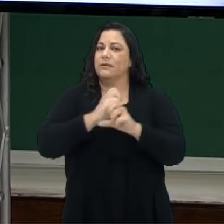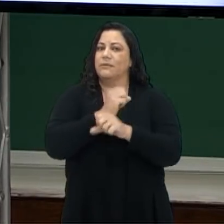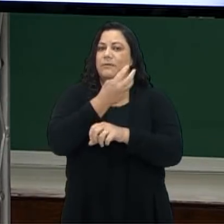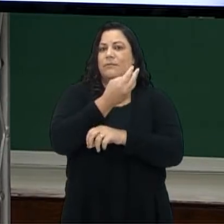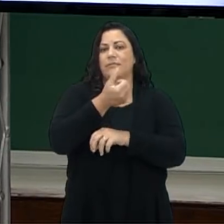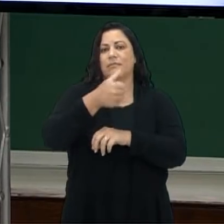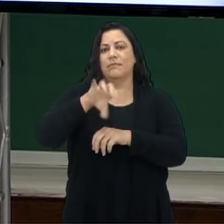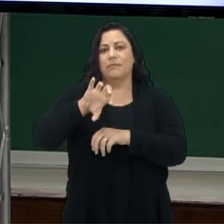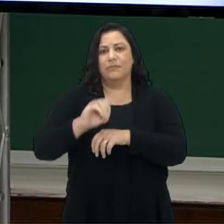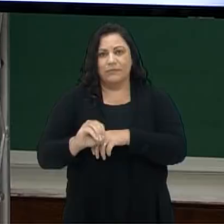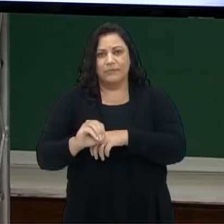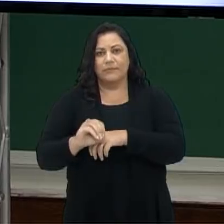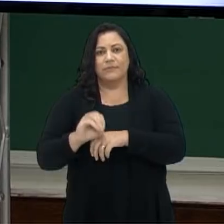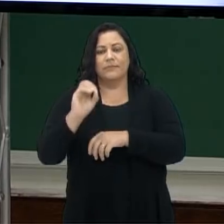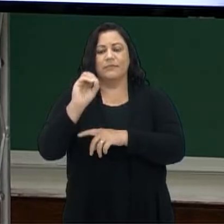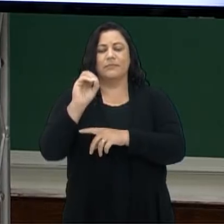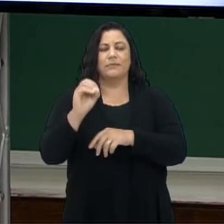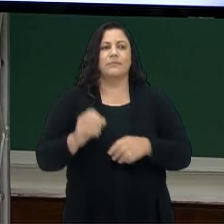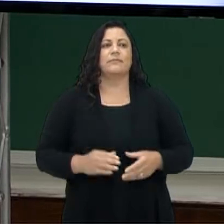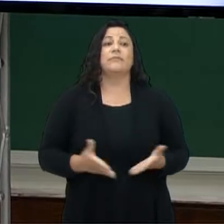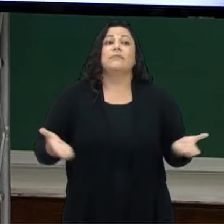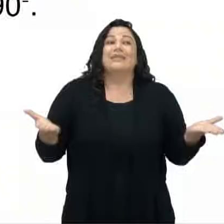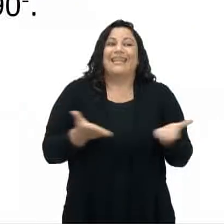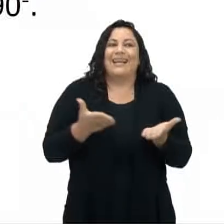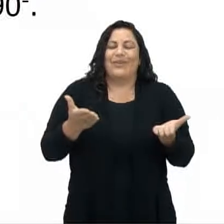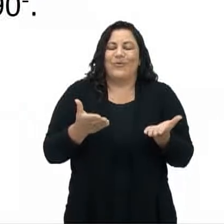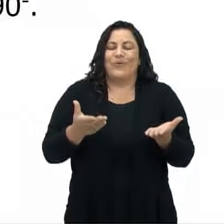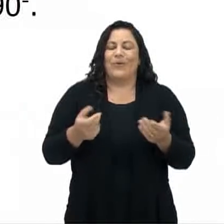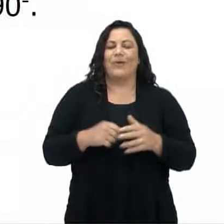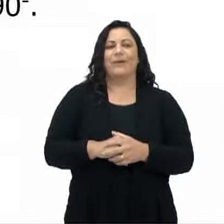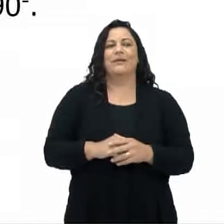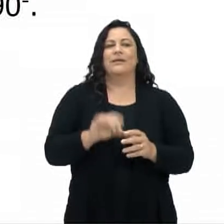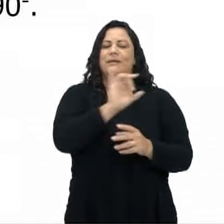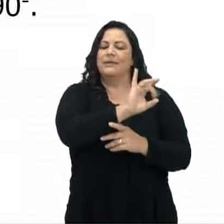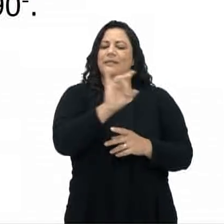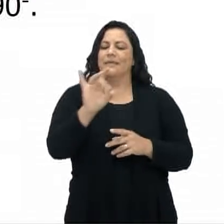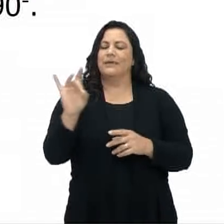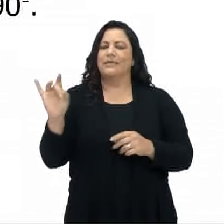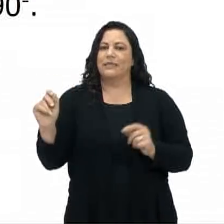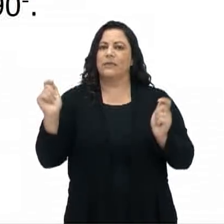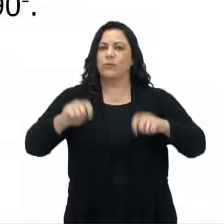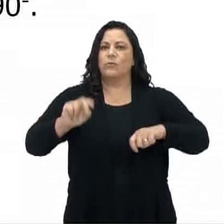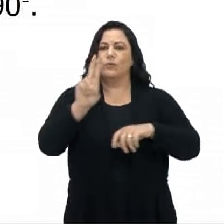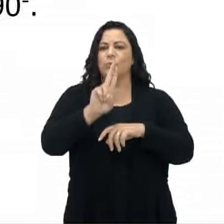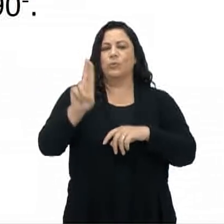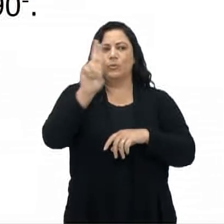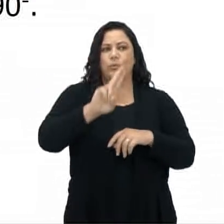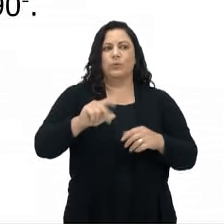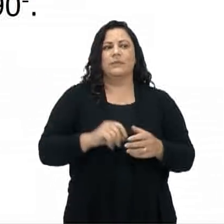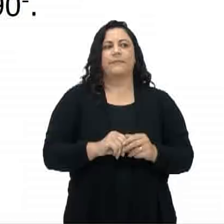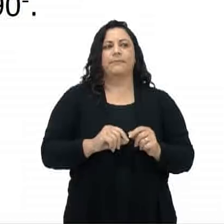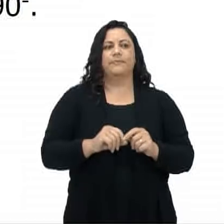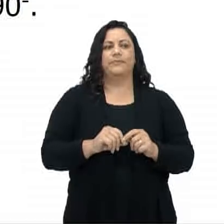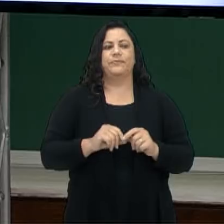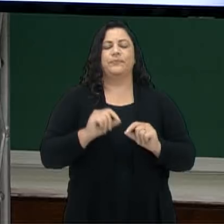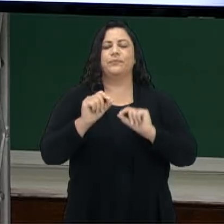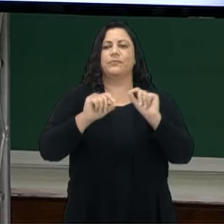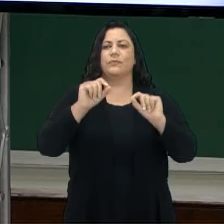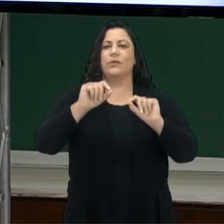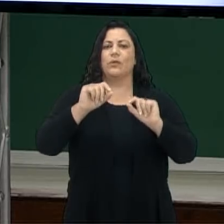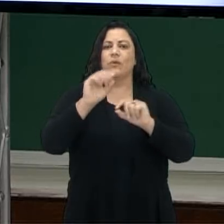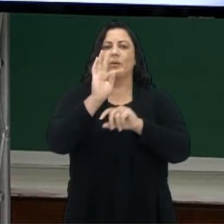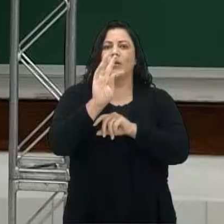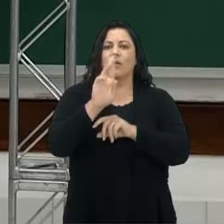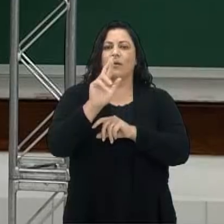graus. Agora, a gente vai marcar cada um dos pedacinhos, tá? Então, eu vou usar aqui o transferidor, certo? Esse